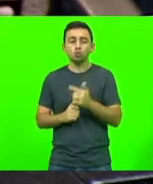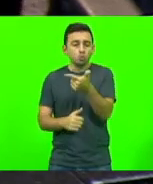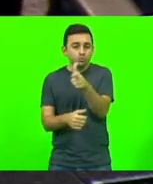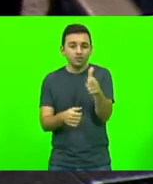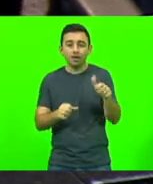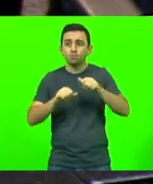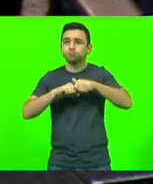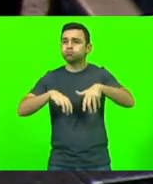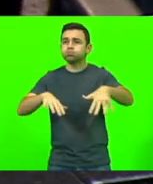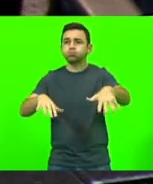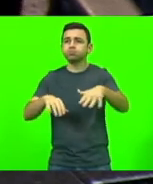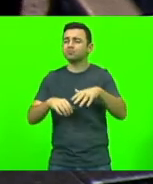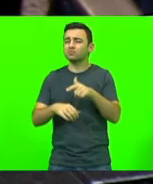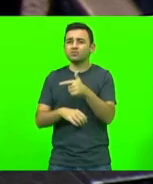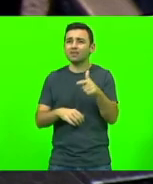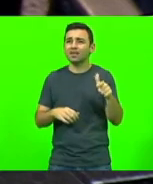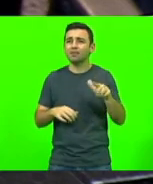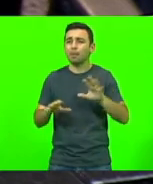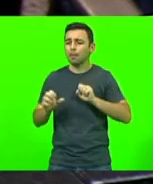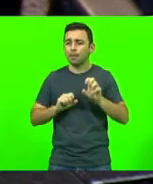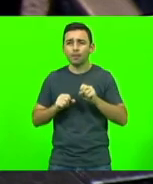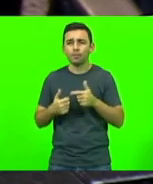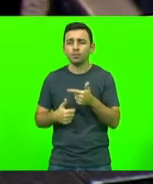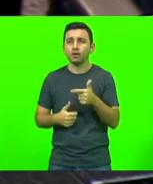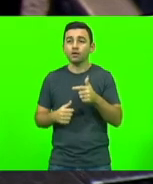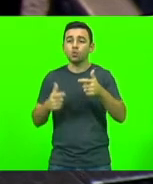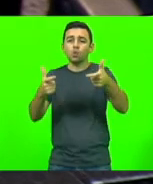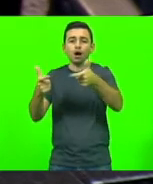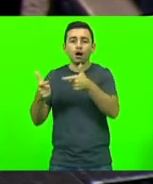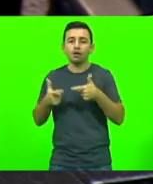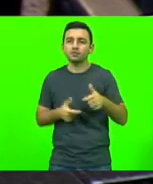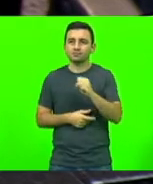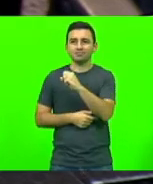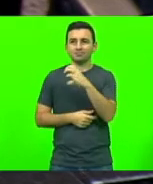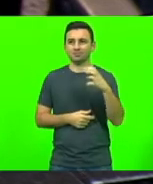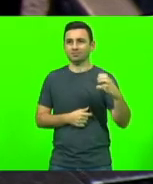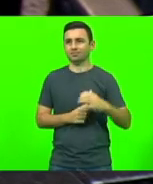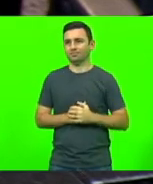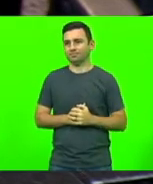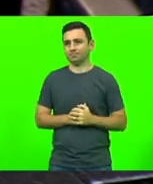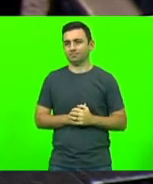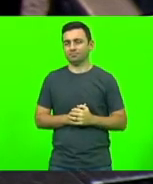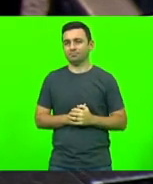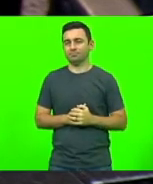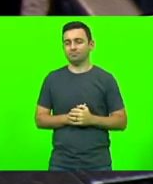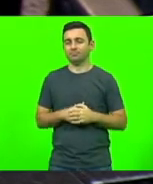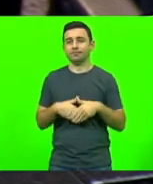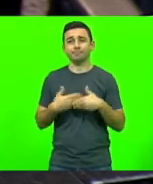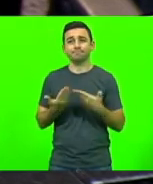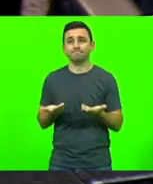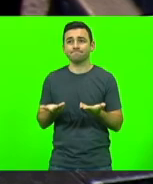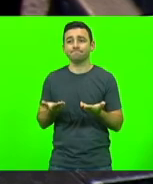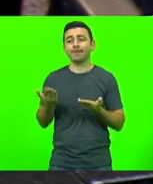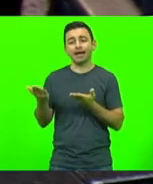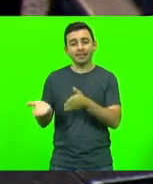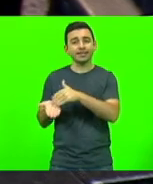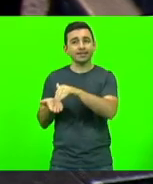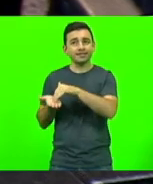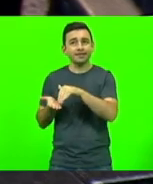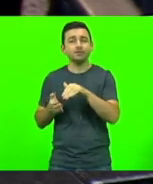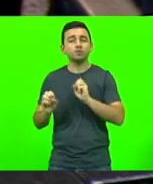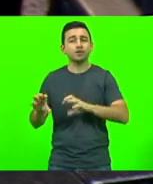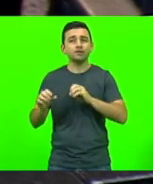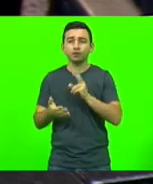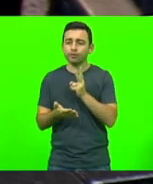generalizada. Ou seja, em nenhum lugar em Santa Catarina temos uma transmissão generalizada, mas mesmo assim a Secretaria de Educação